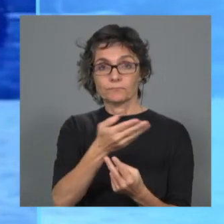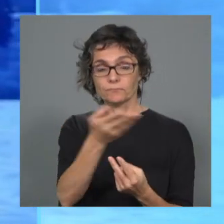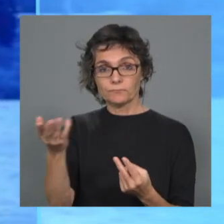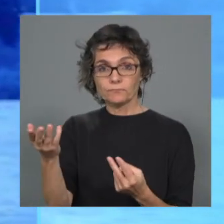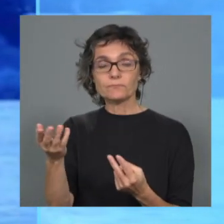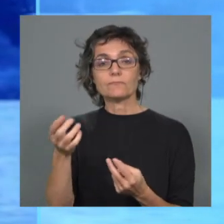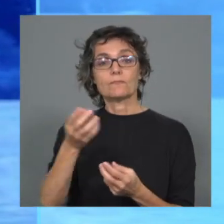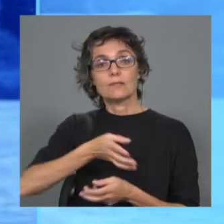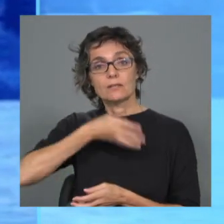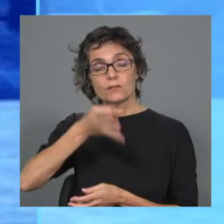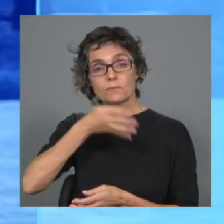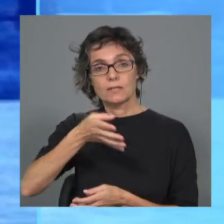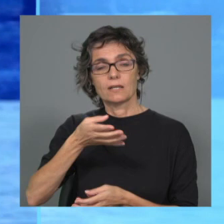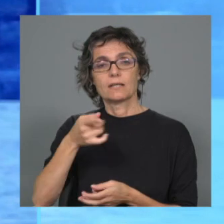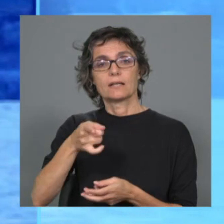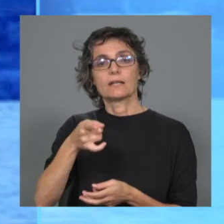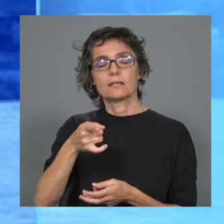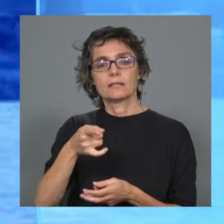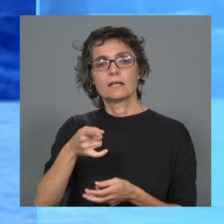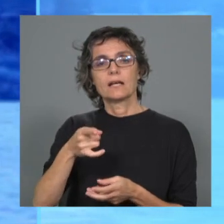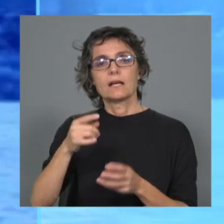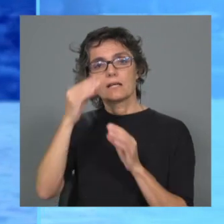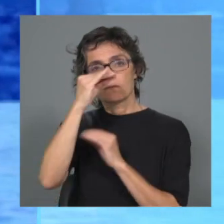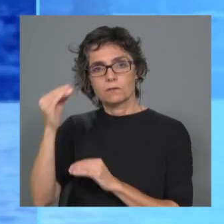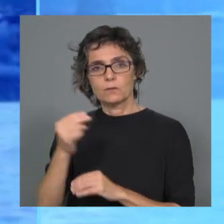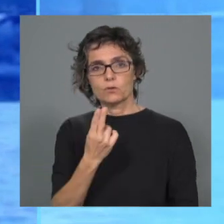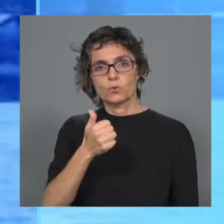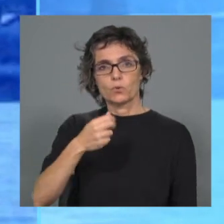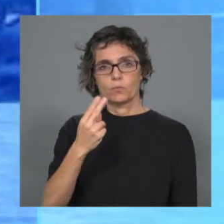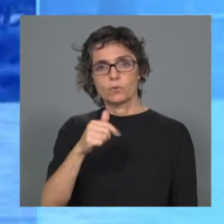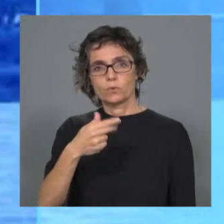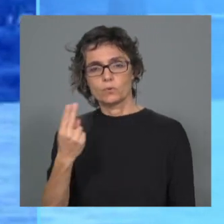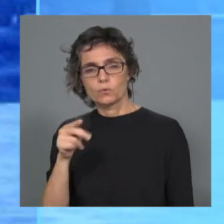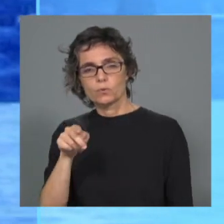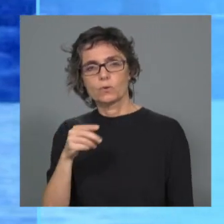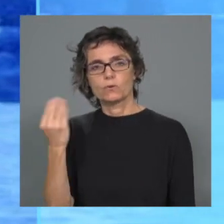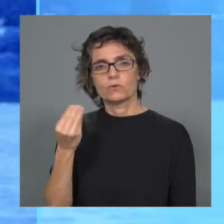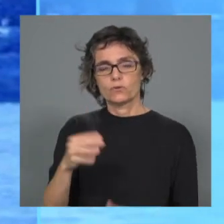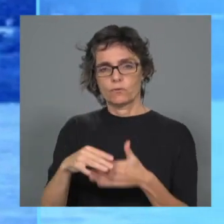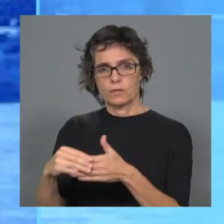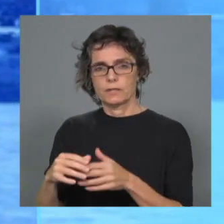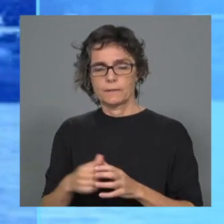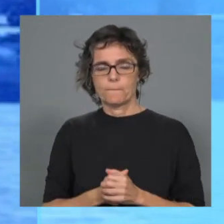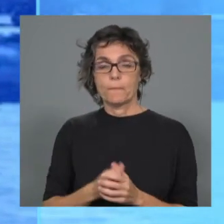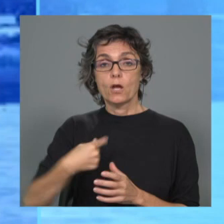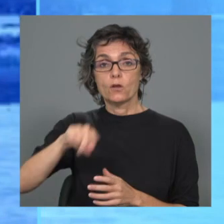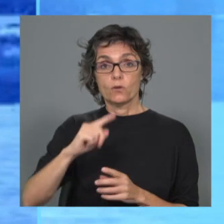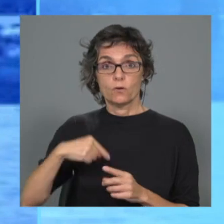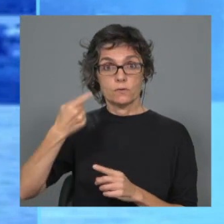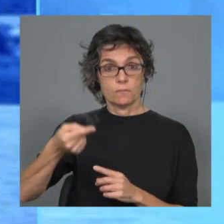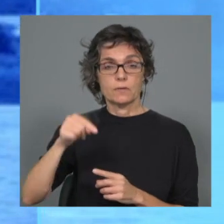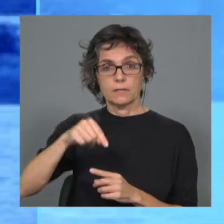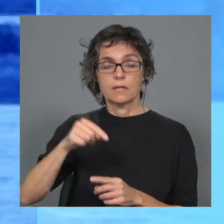a explicar esta formação Ubuntu que se propõe fazer junto dos jovens líderes. Marcamos encontro amanhã, aqui